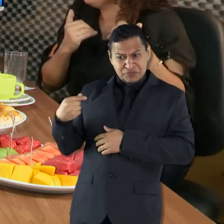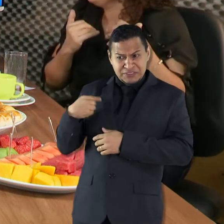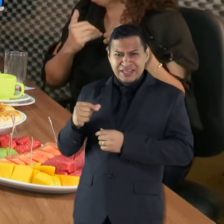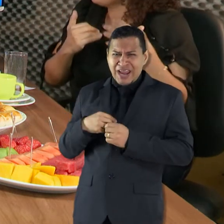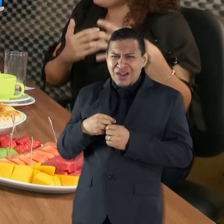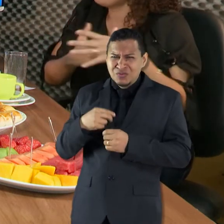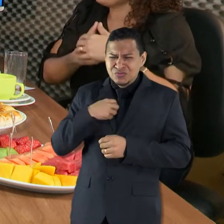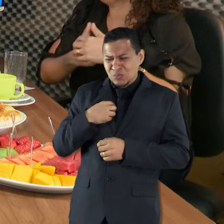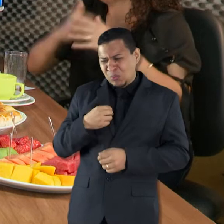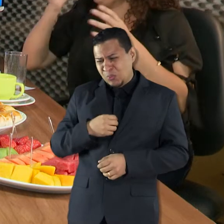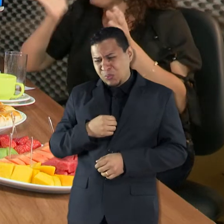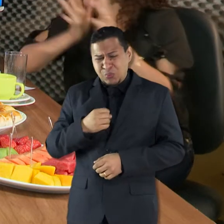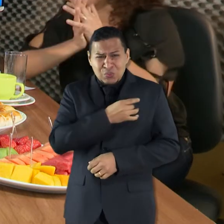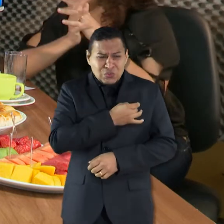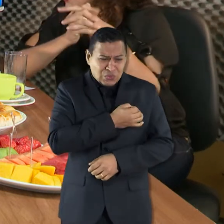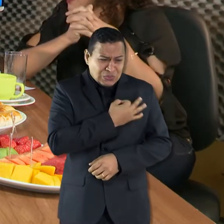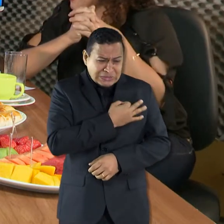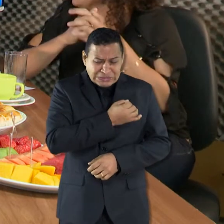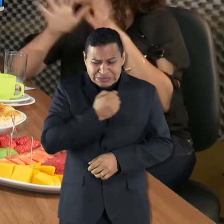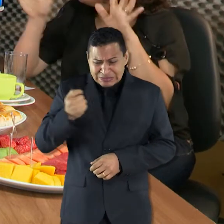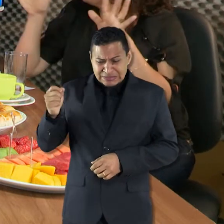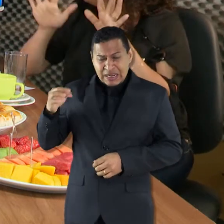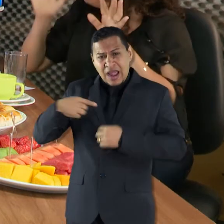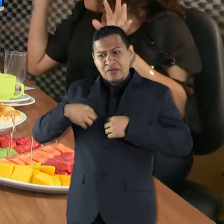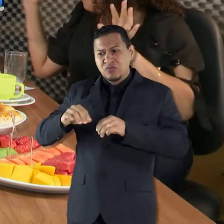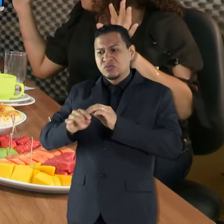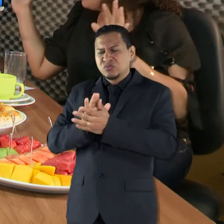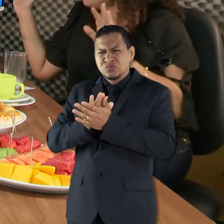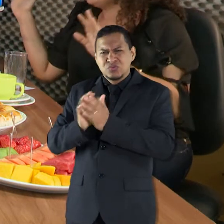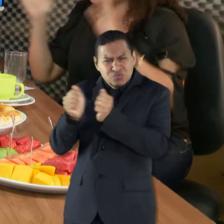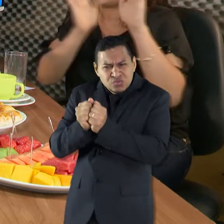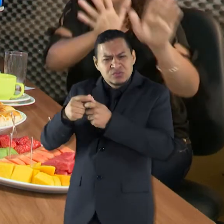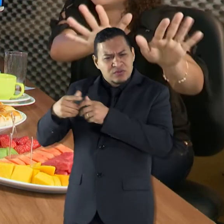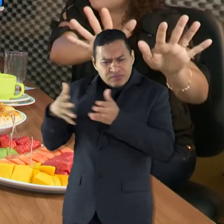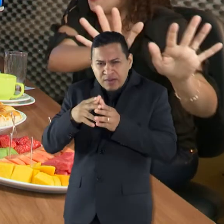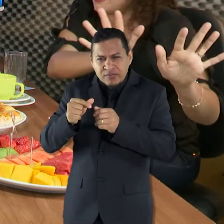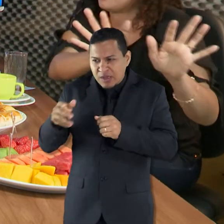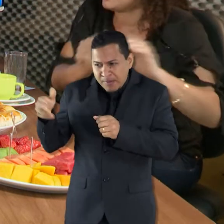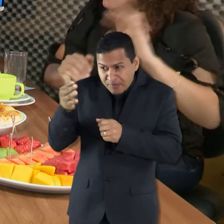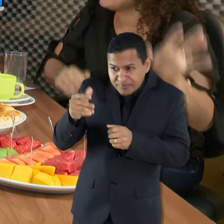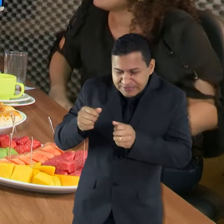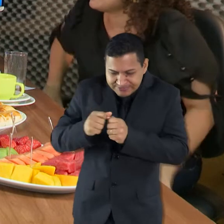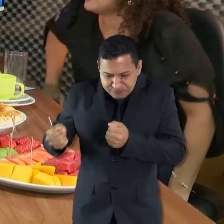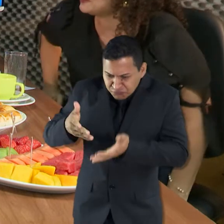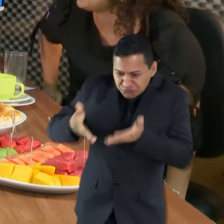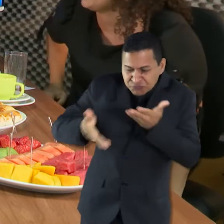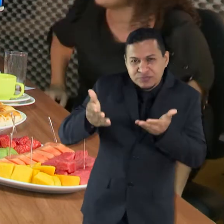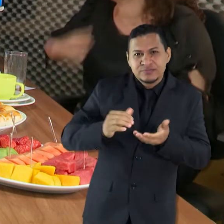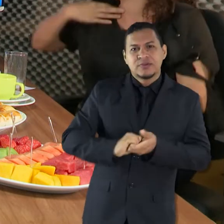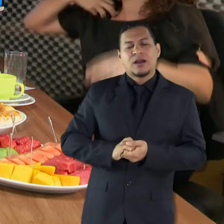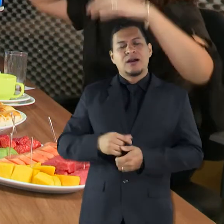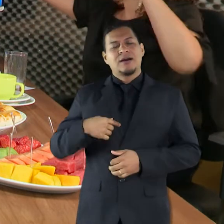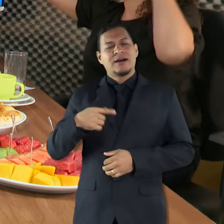eu não, sou a mais covarde, então a mesma coisa aí nesse doutorado aí, não... Vou junto aqui com ele. Isso aqui tá focado. Peraí que eu vou já encostar nele aqui pra me